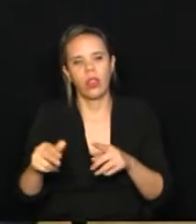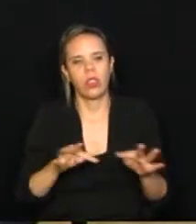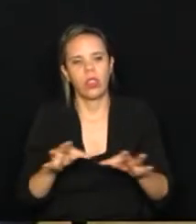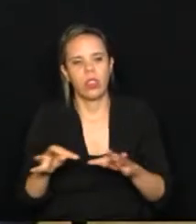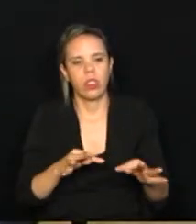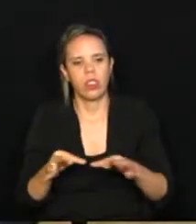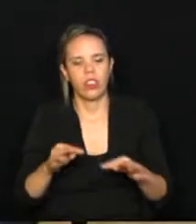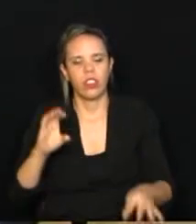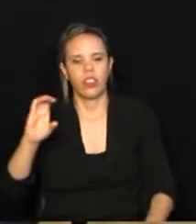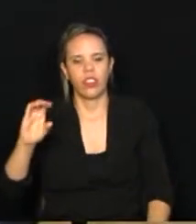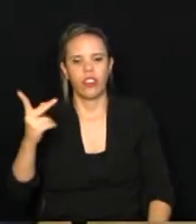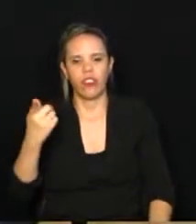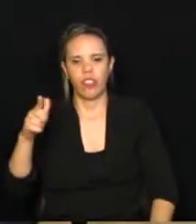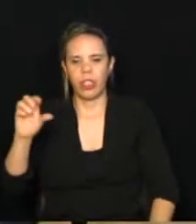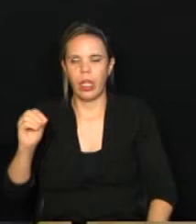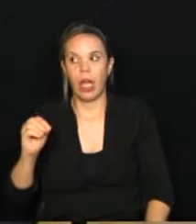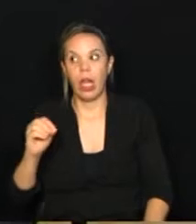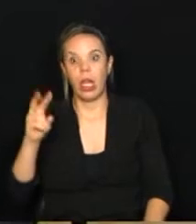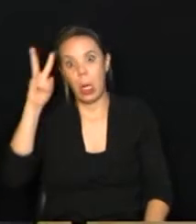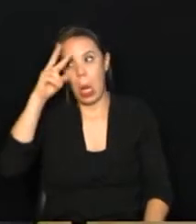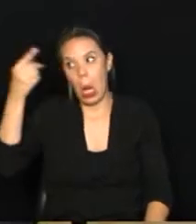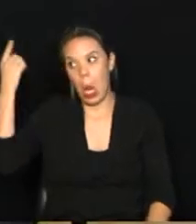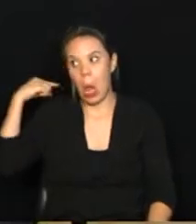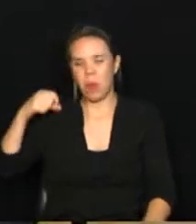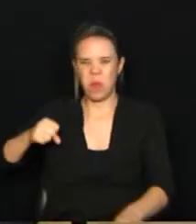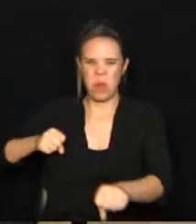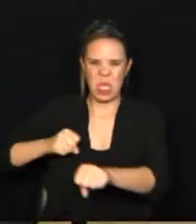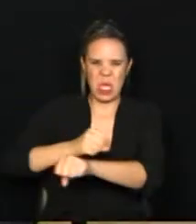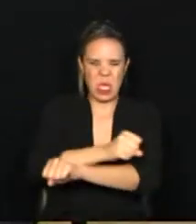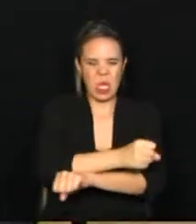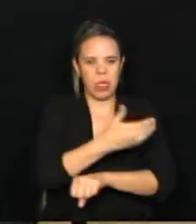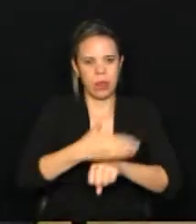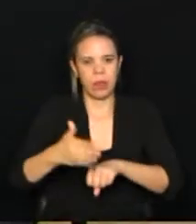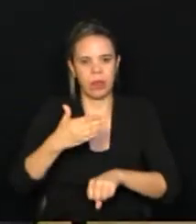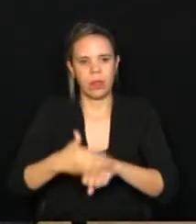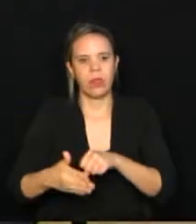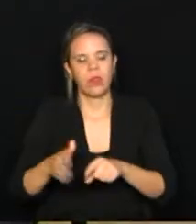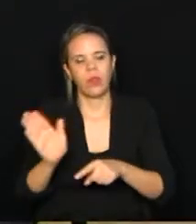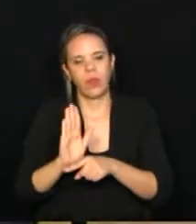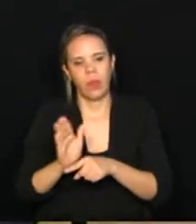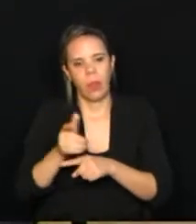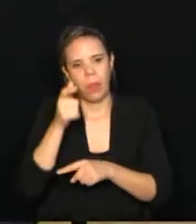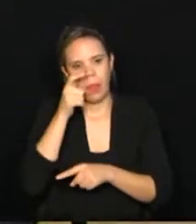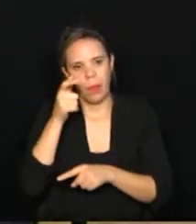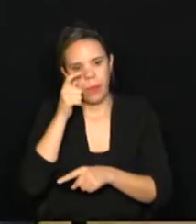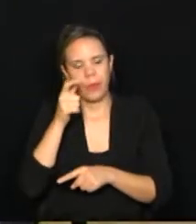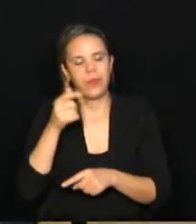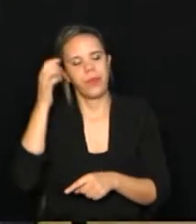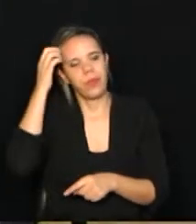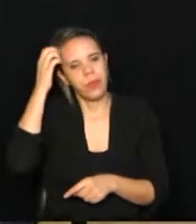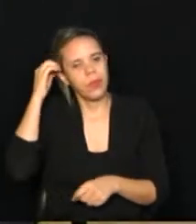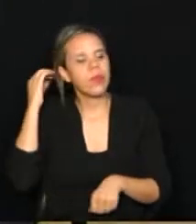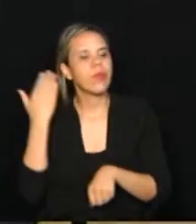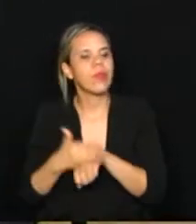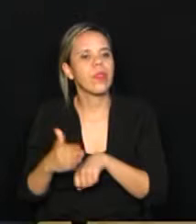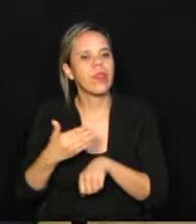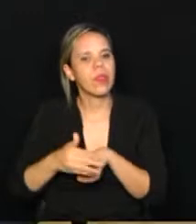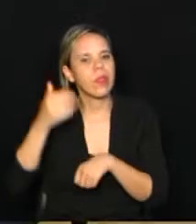muito pegados, eu lembrei que eu assistia a série e era praticamente um jogo no